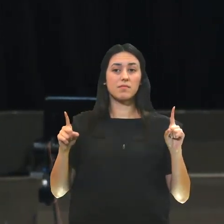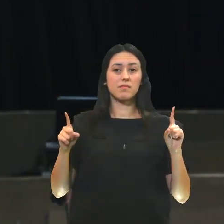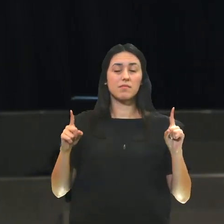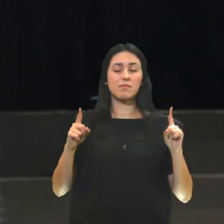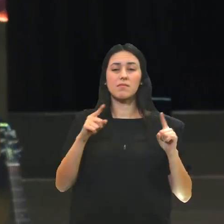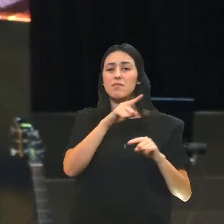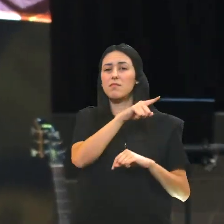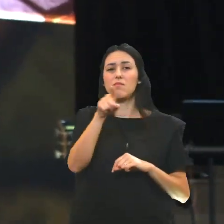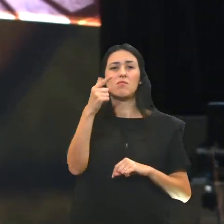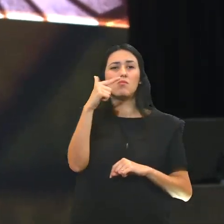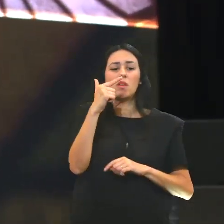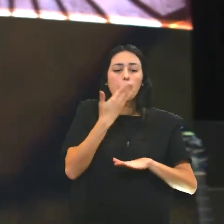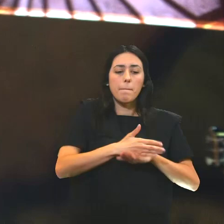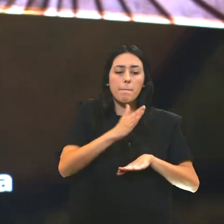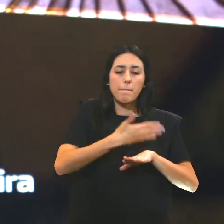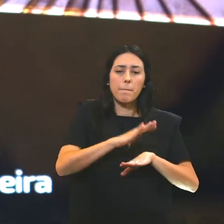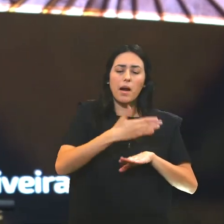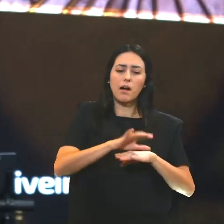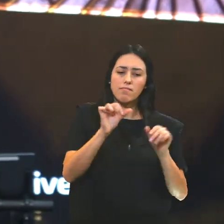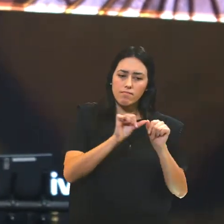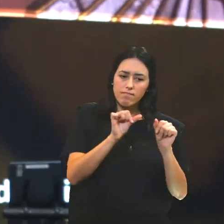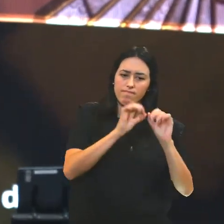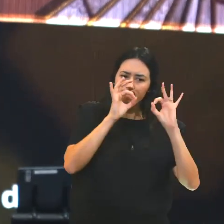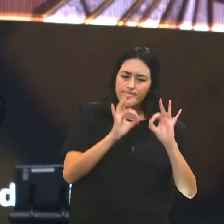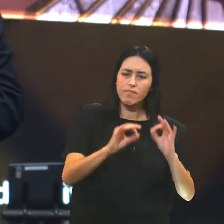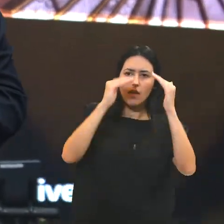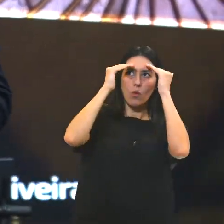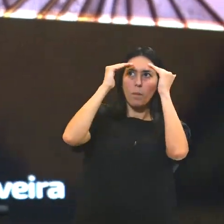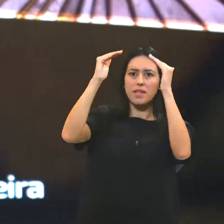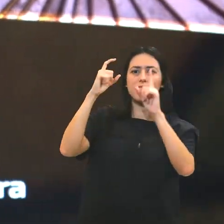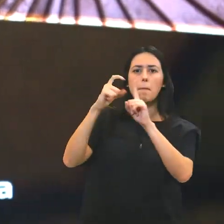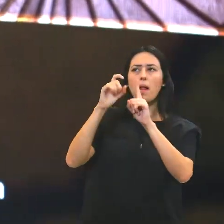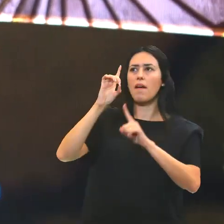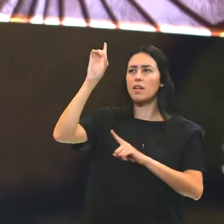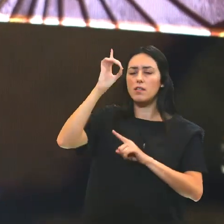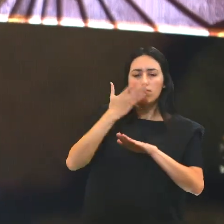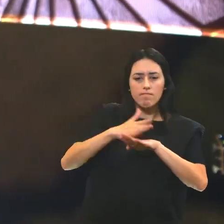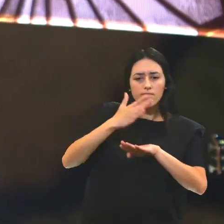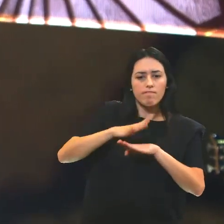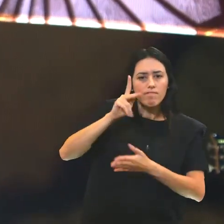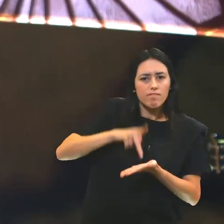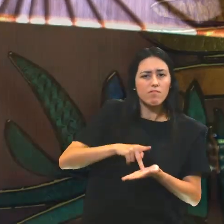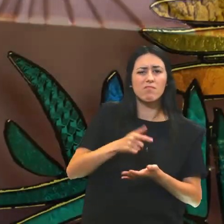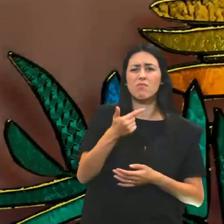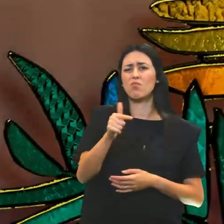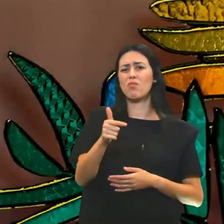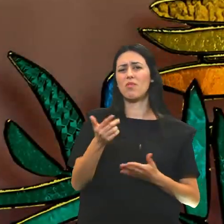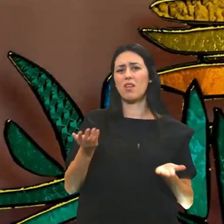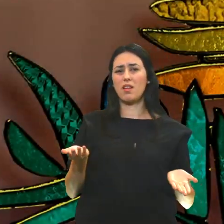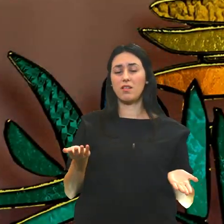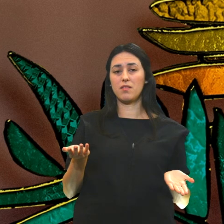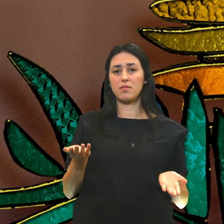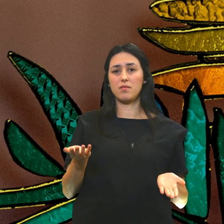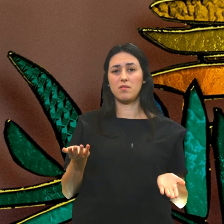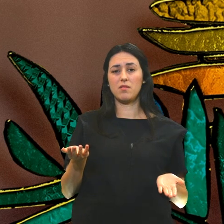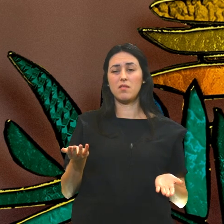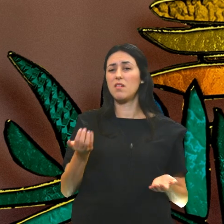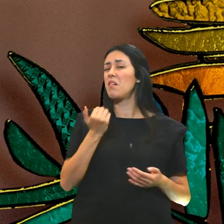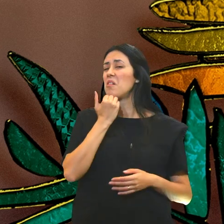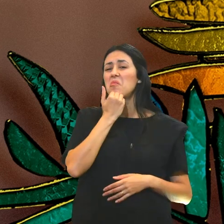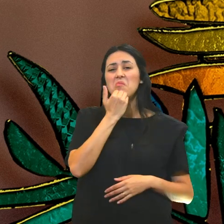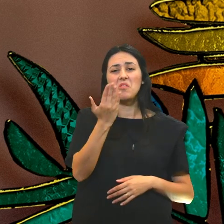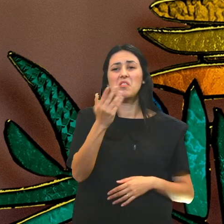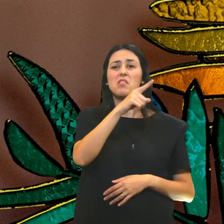os valores, os princípios da palavra, não pratica a palavra. E não adianta conhecer coisas a respeito de Deus